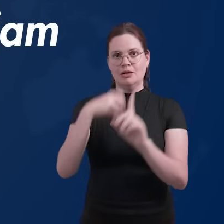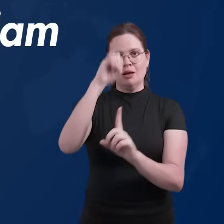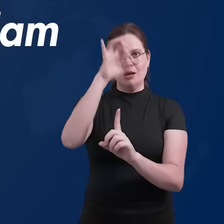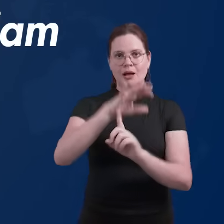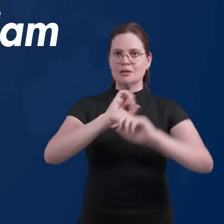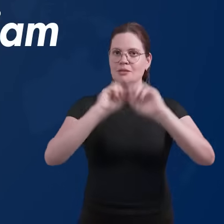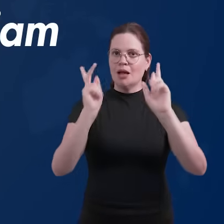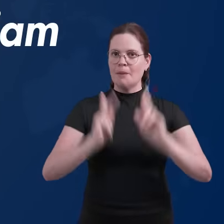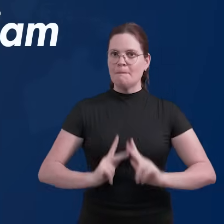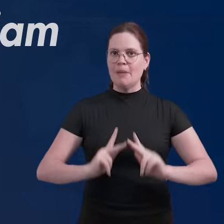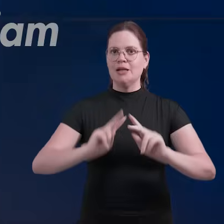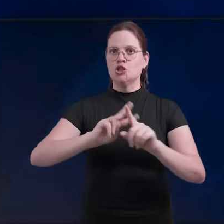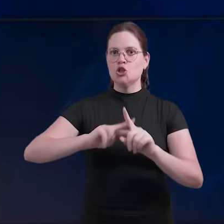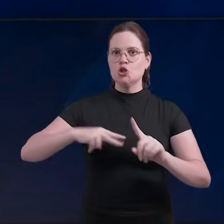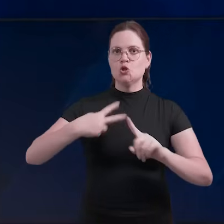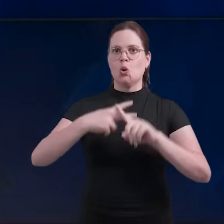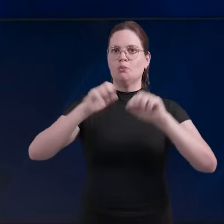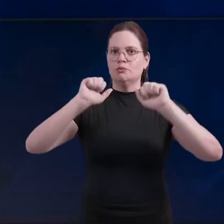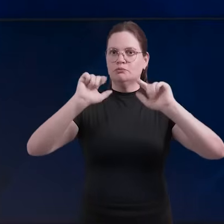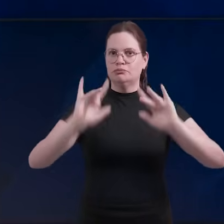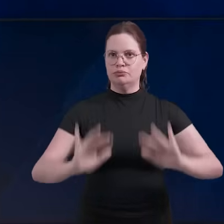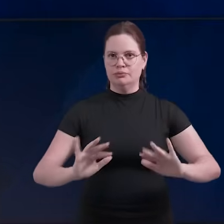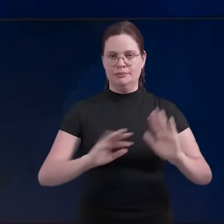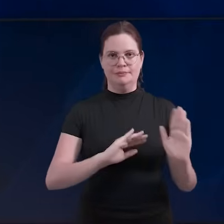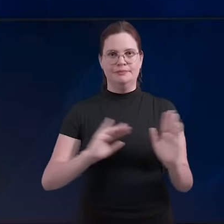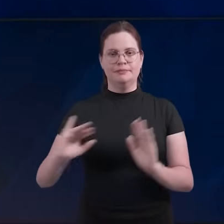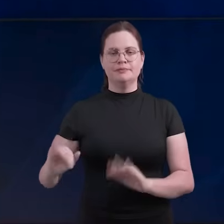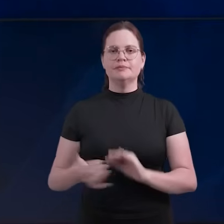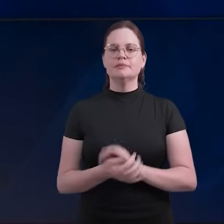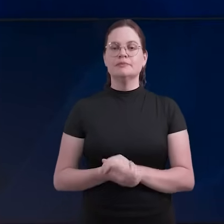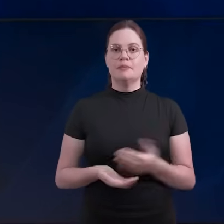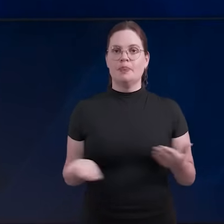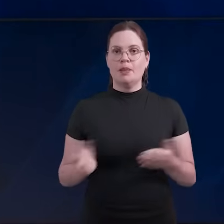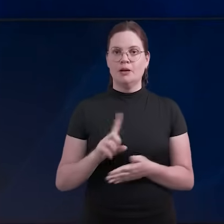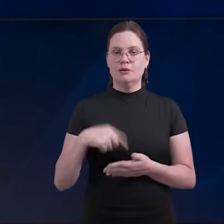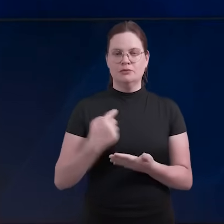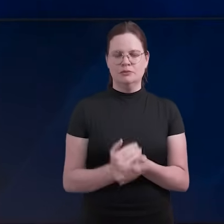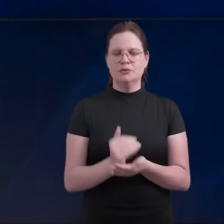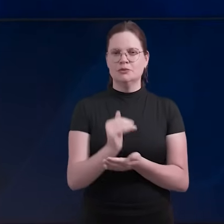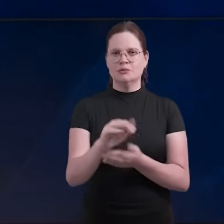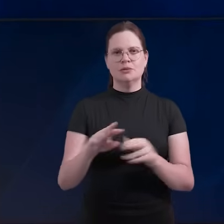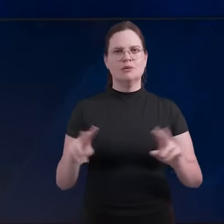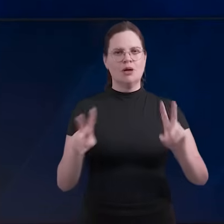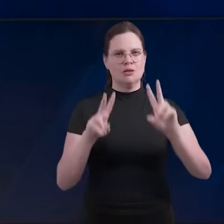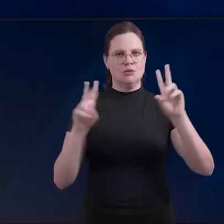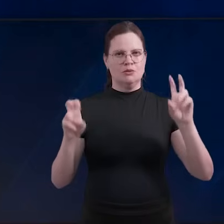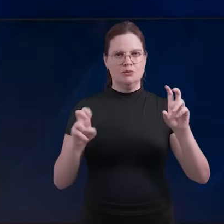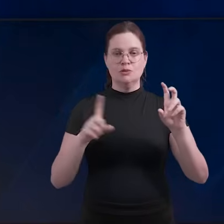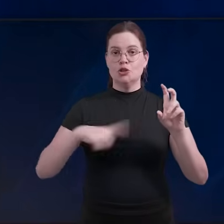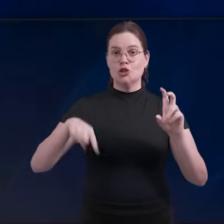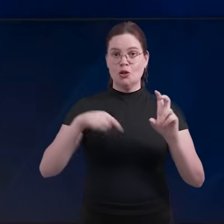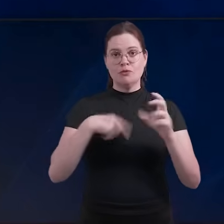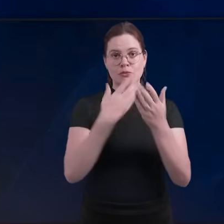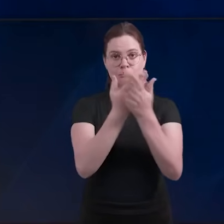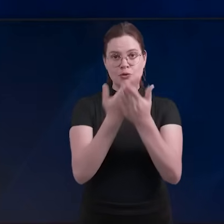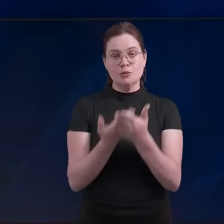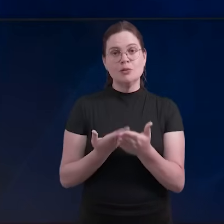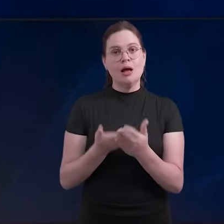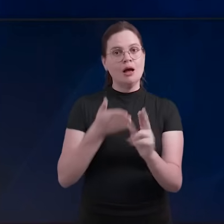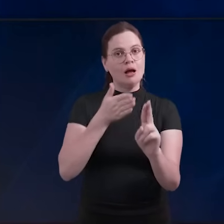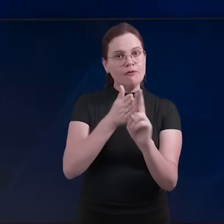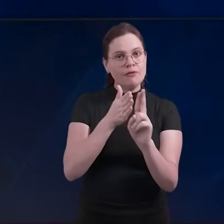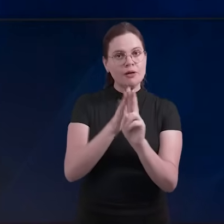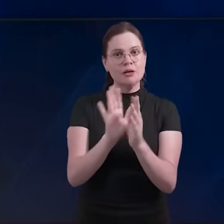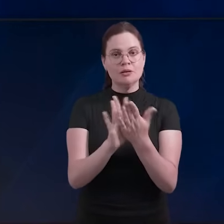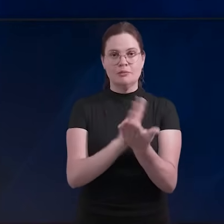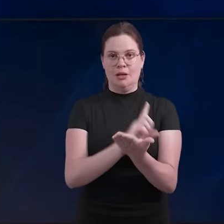seja multiplicada. Muito bem, agora sim, vamos entrar aqui num assunto que nós estamos examinando este assunto na Palavra